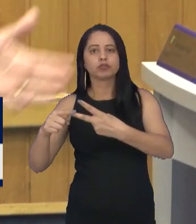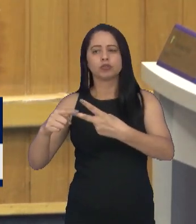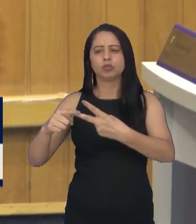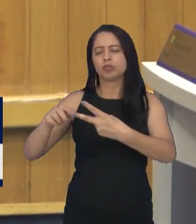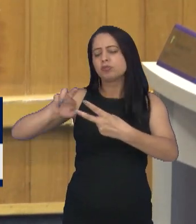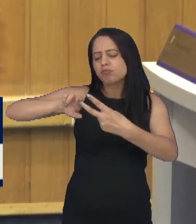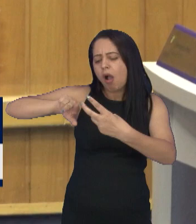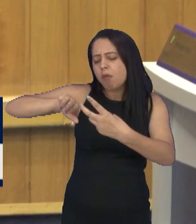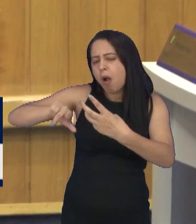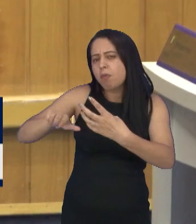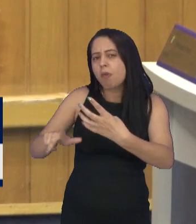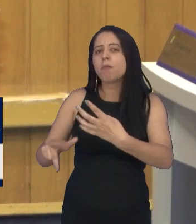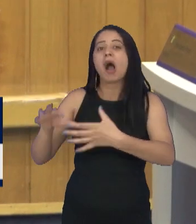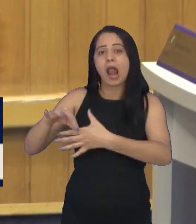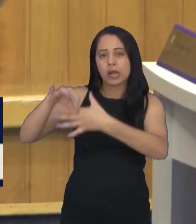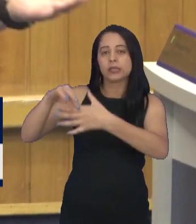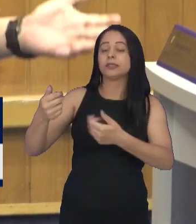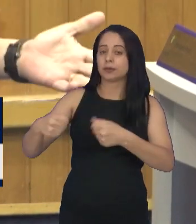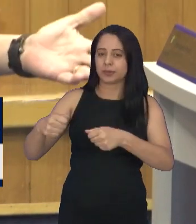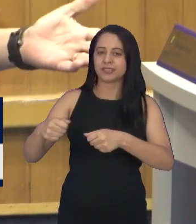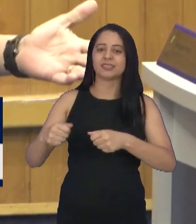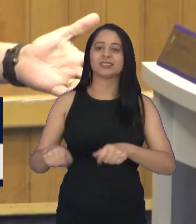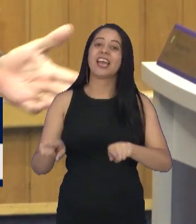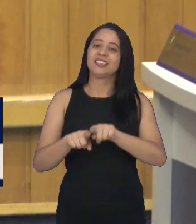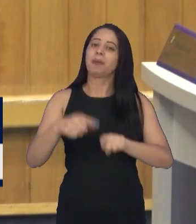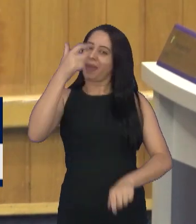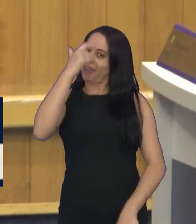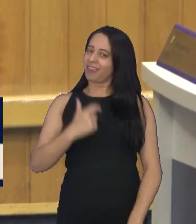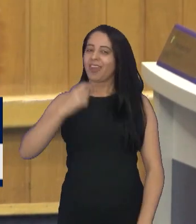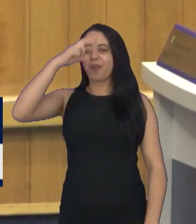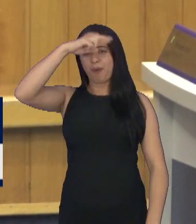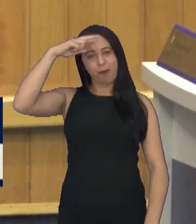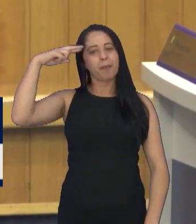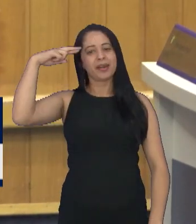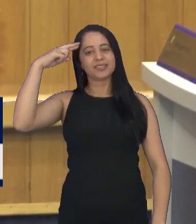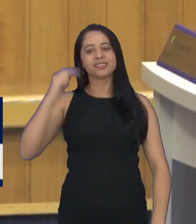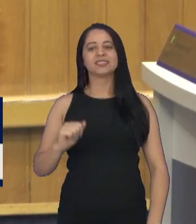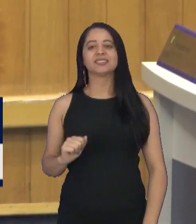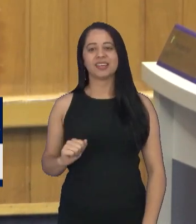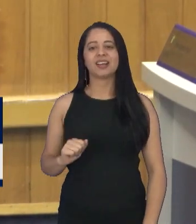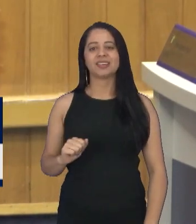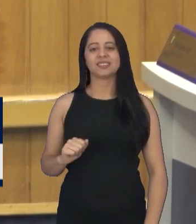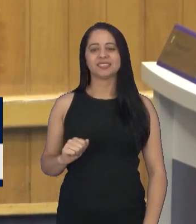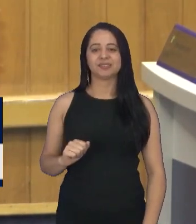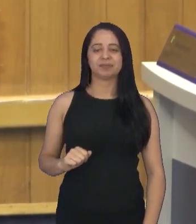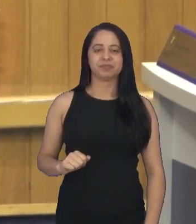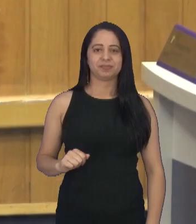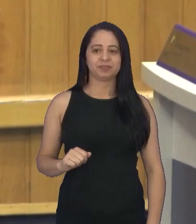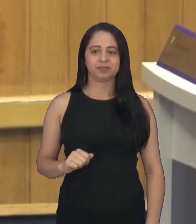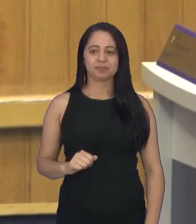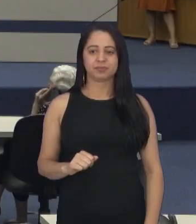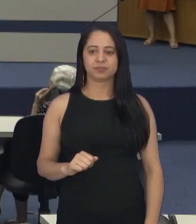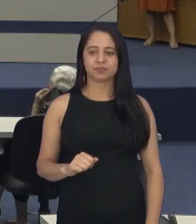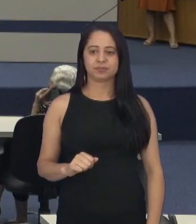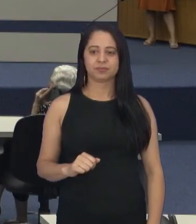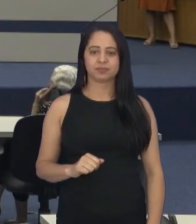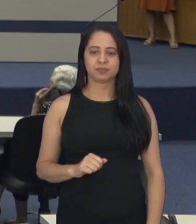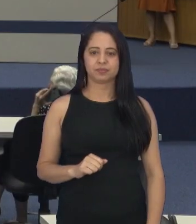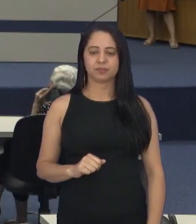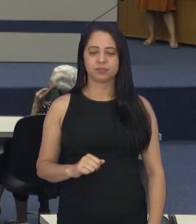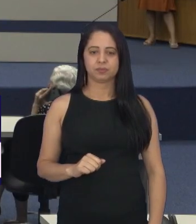outras pessoas que fortalecem, Roberto Chagas também, com certeza, que fortalece a nossa região.